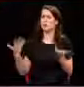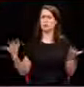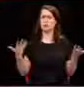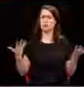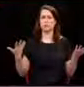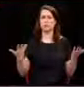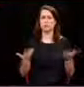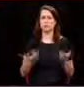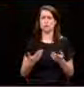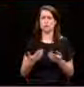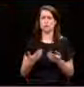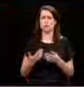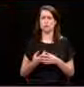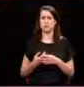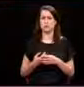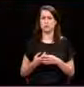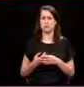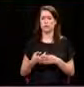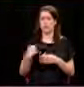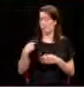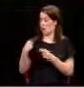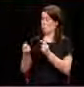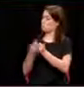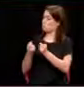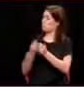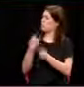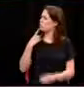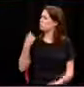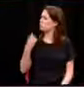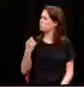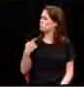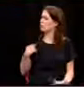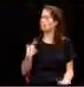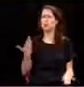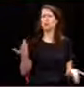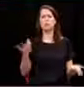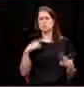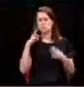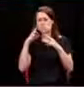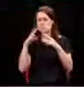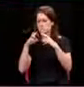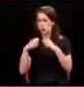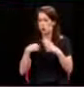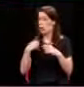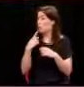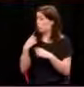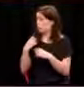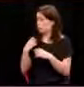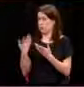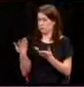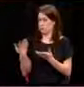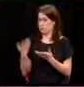E ele pergunta, eu estava ao pé, e ele pergunta assim, vocês já encontraram, ele para a mulher e para a empregada,